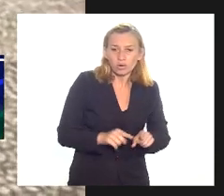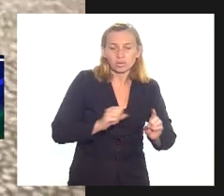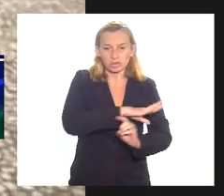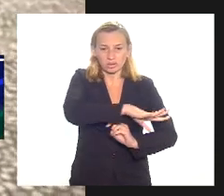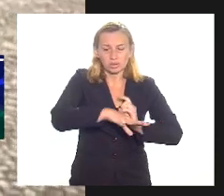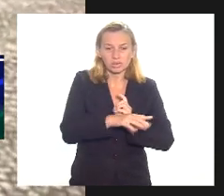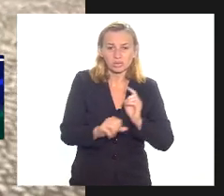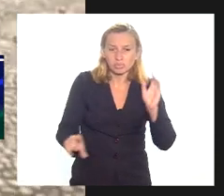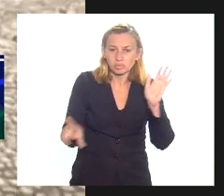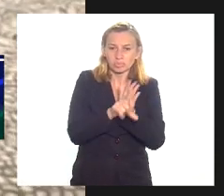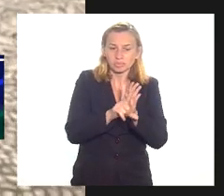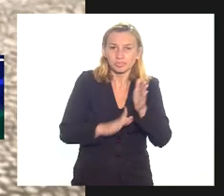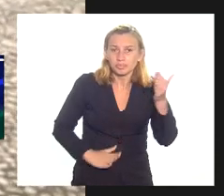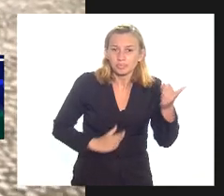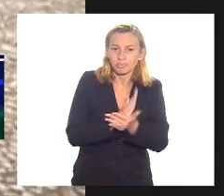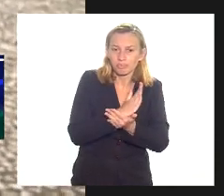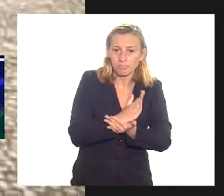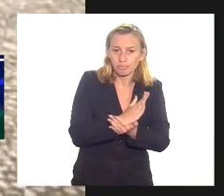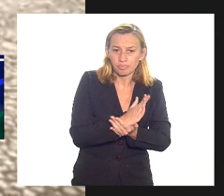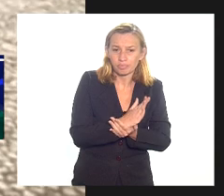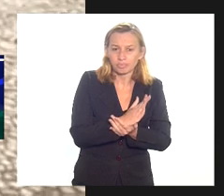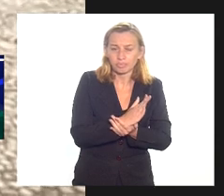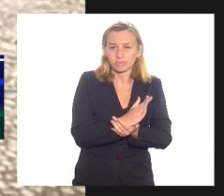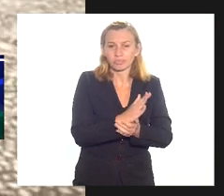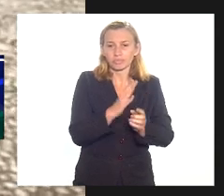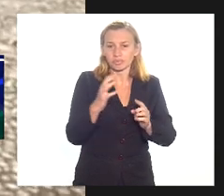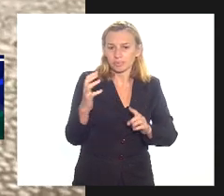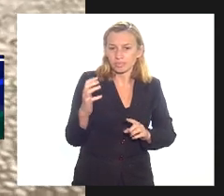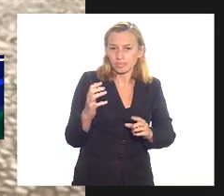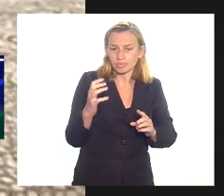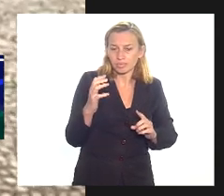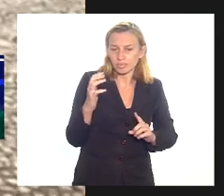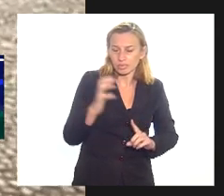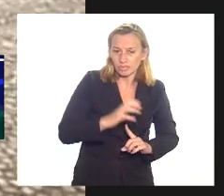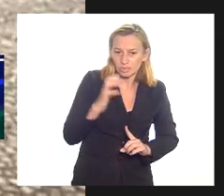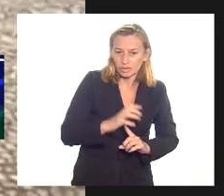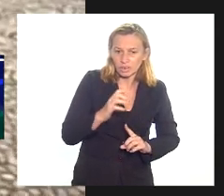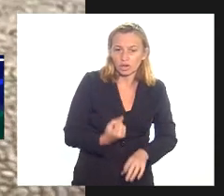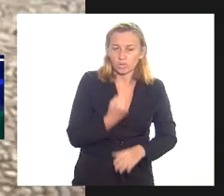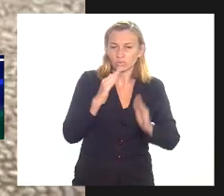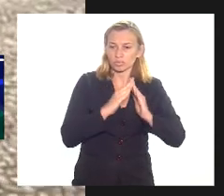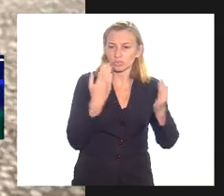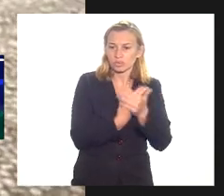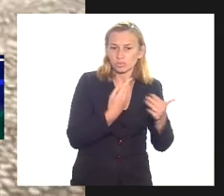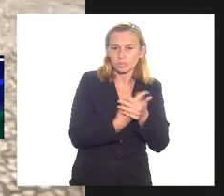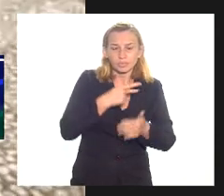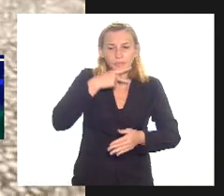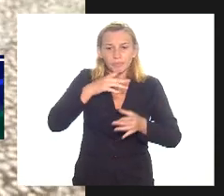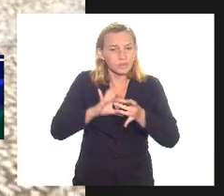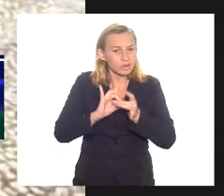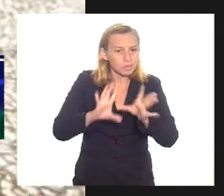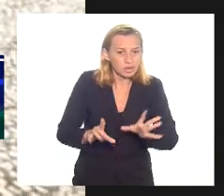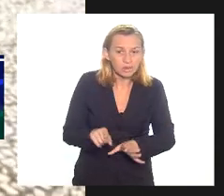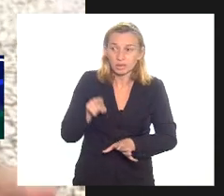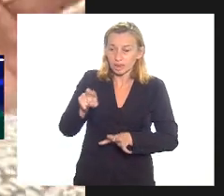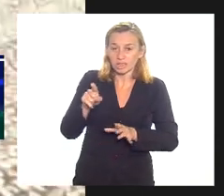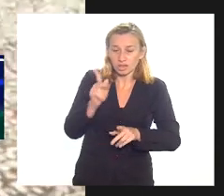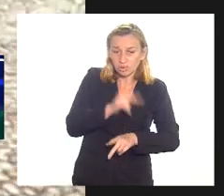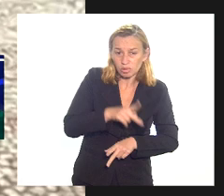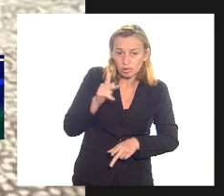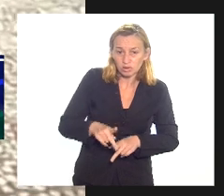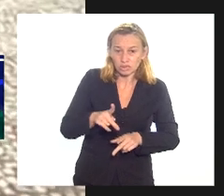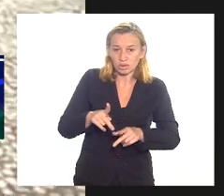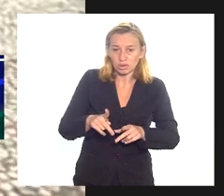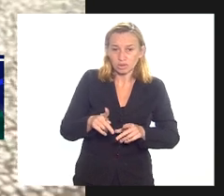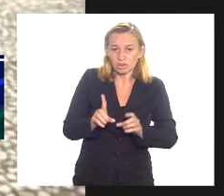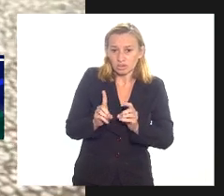inédita no Brasil, justamente para nos impor uma escola com partido, para dar autoridade e liberdade para que esses professores doutrinem